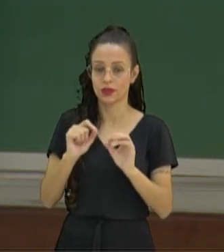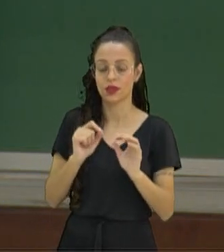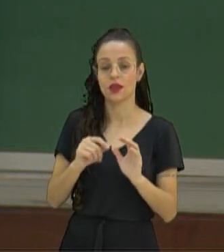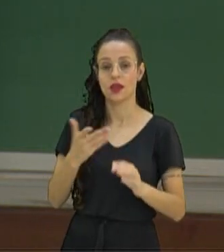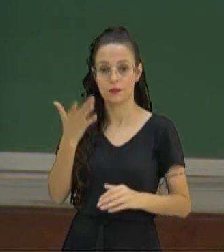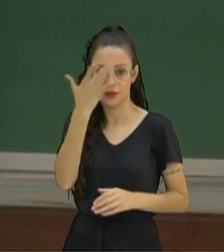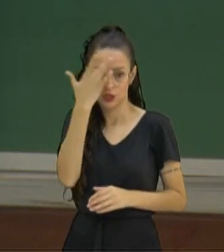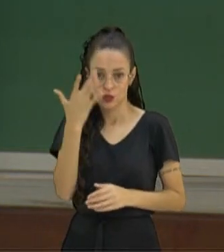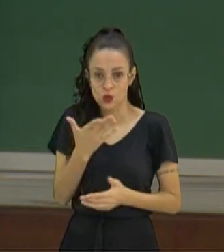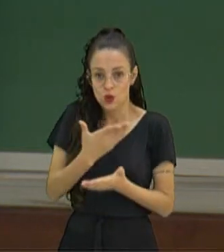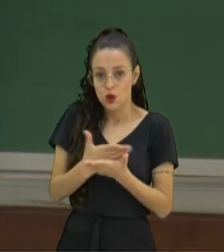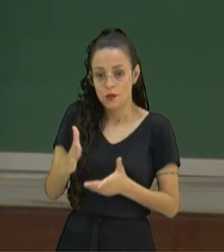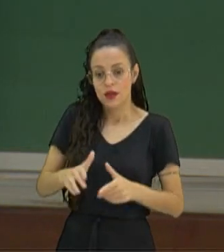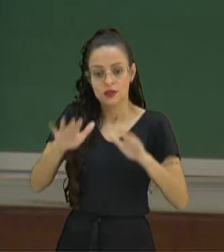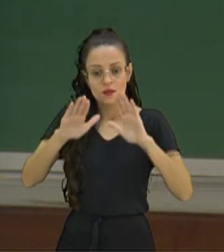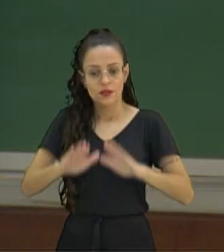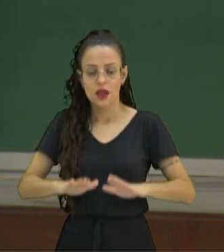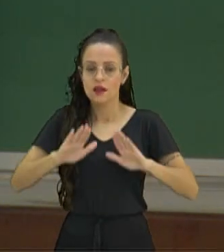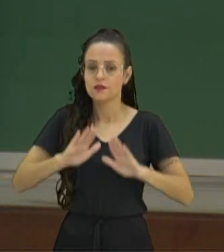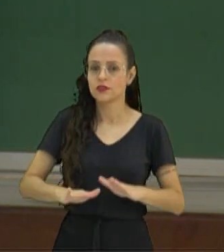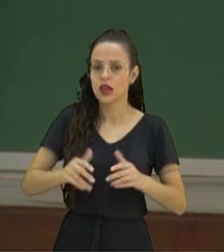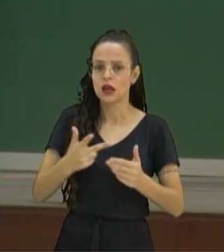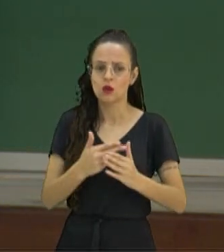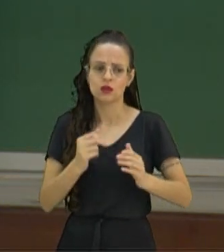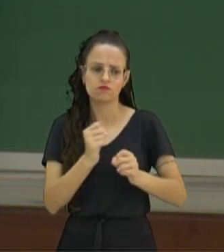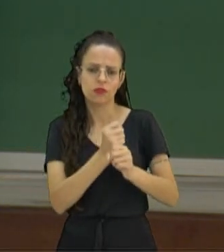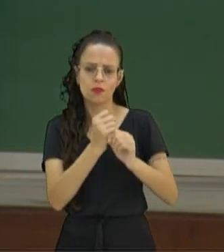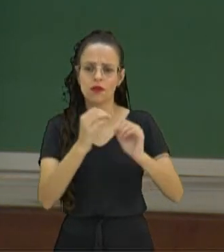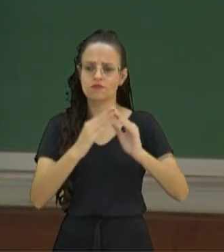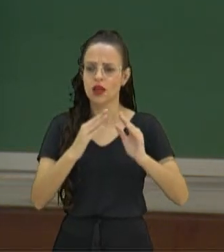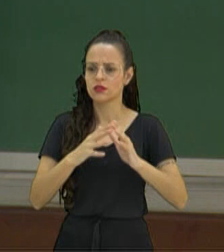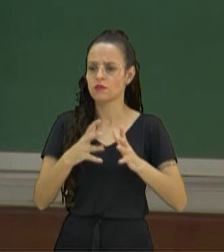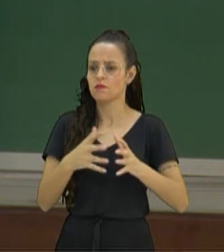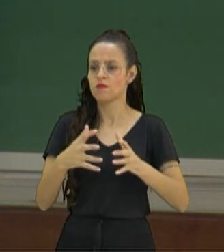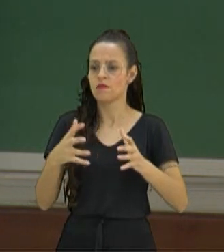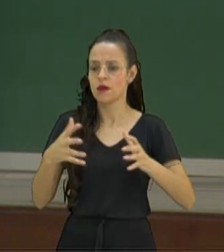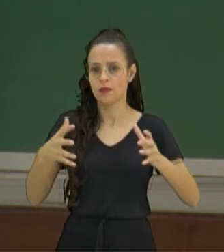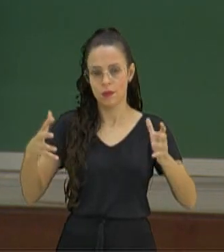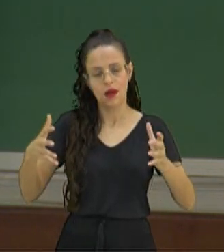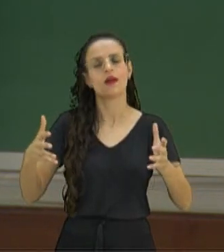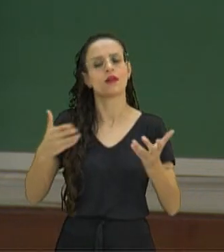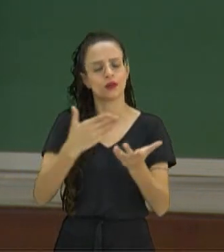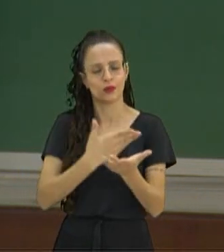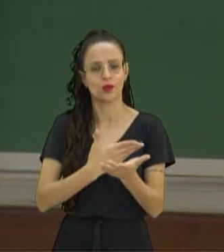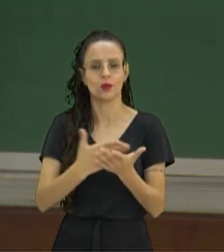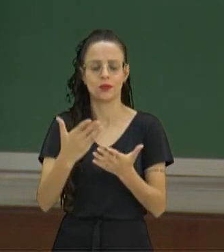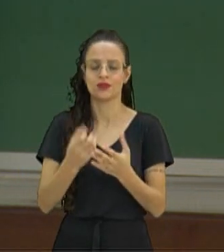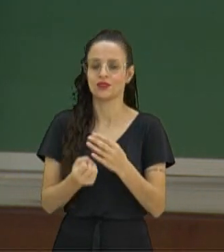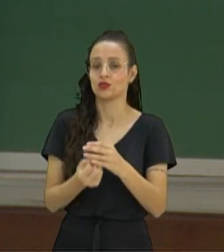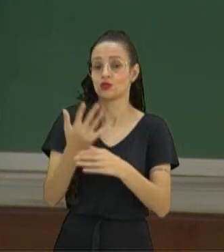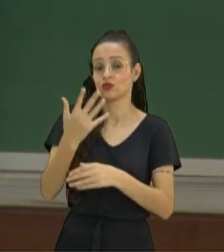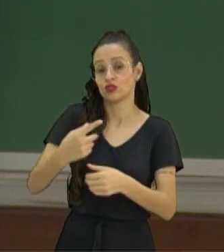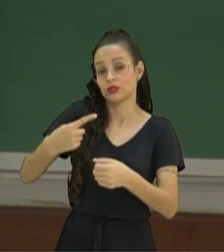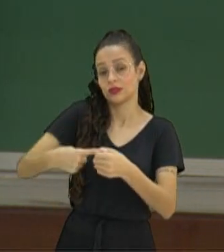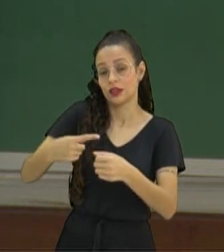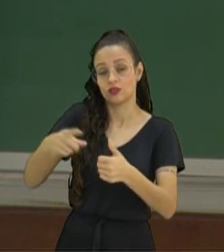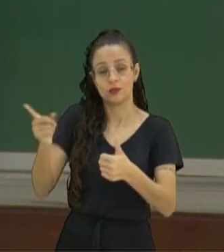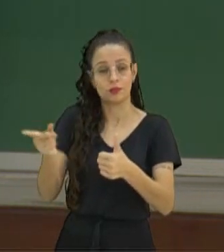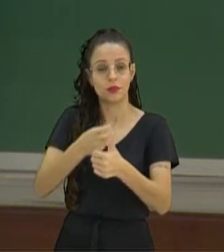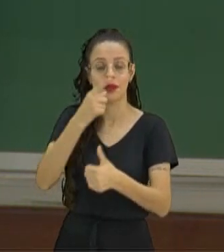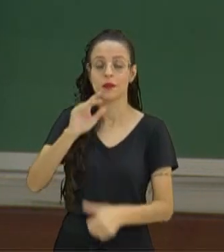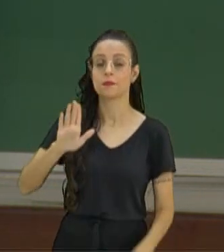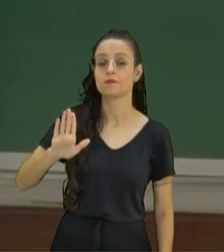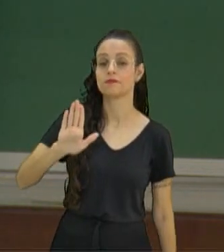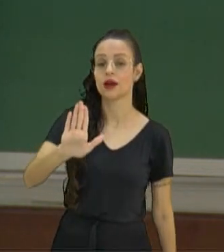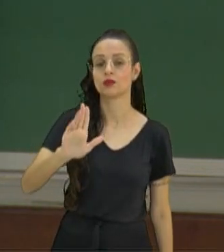se fixar e vão começar a se acumular e fazer suas moradias ali, e a partir daí a gente tem o surgimento das primeiras cidades. Mas o